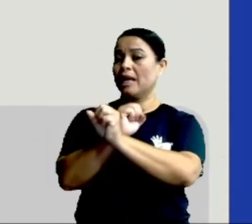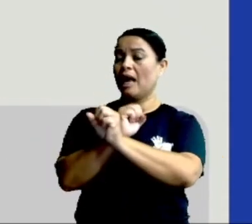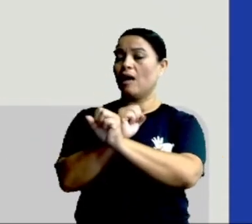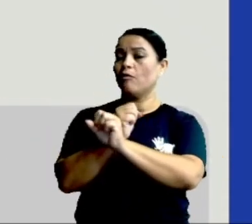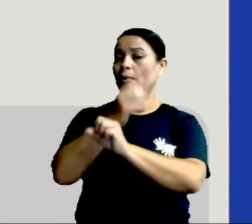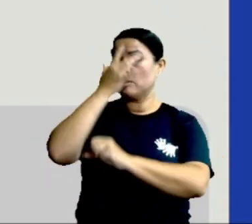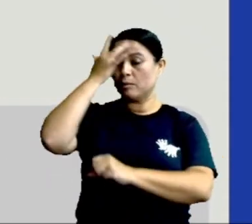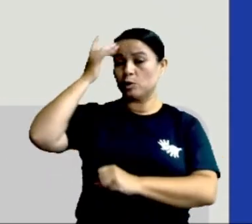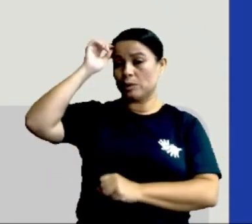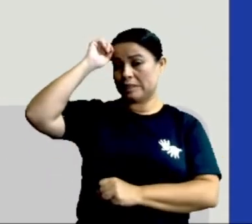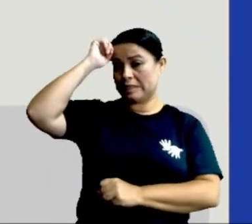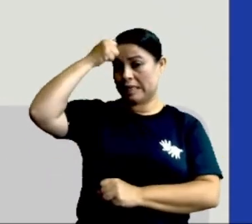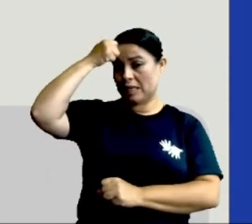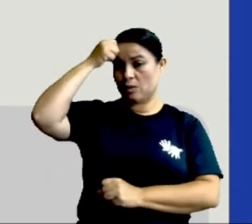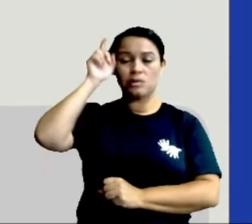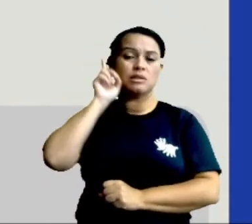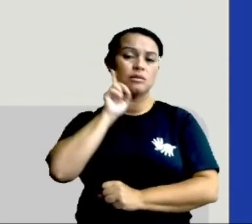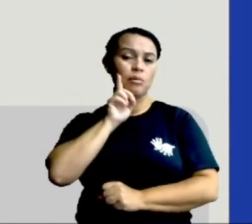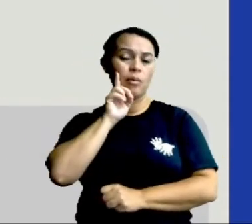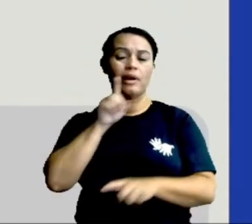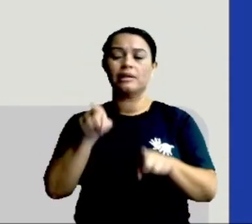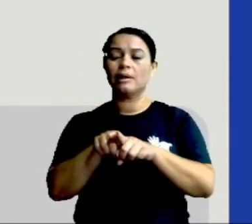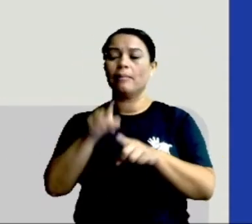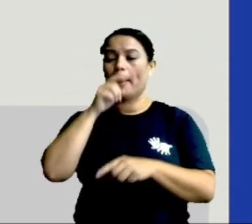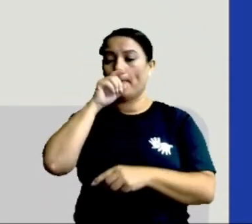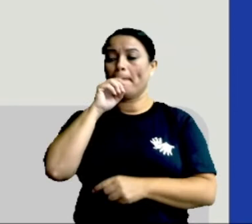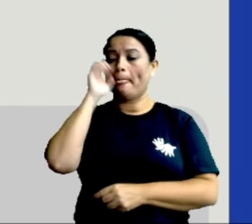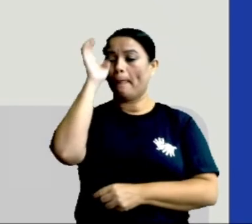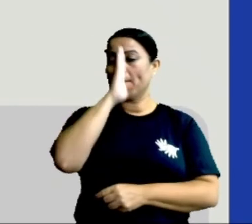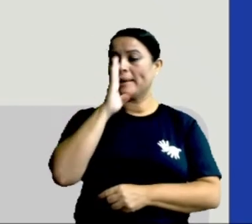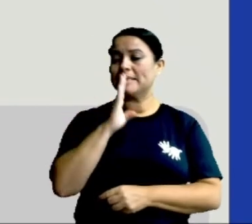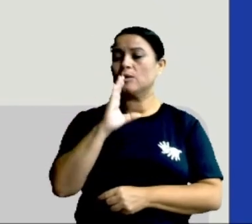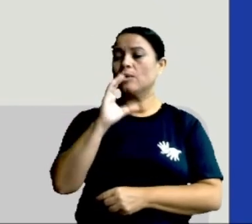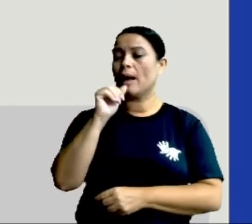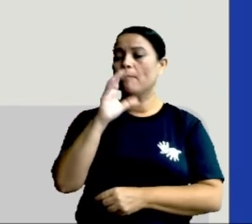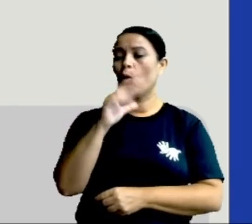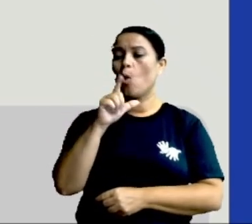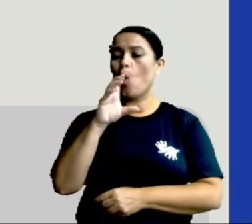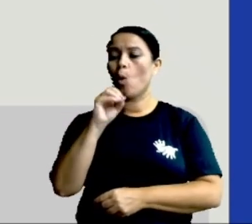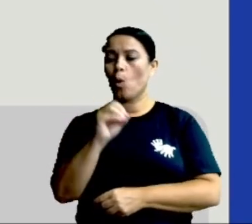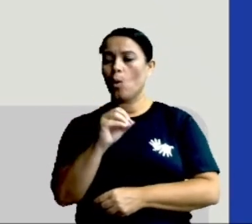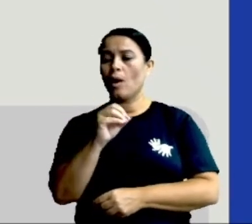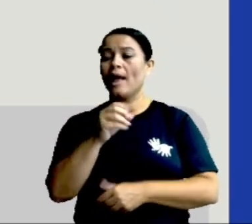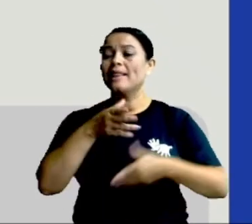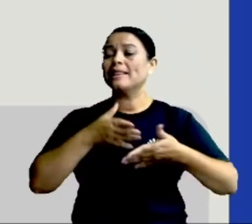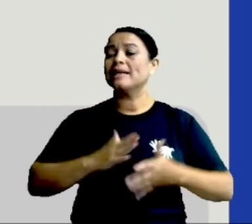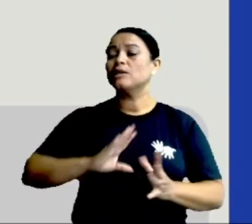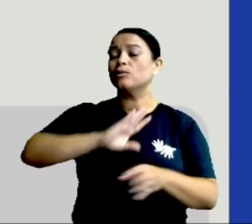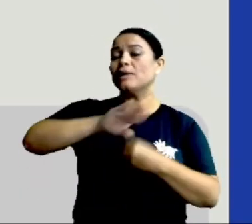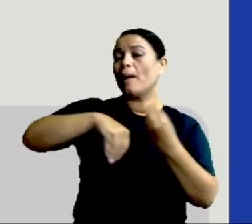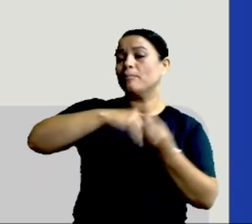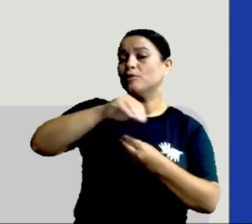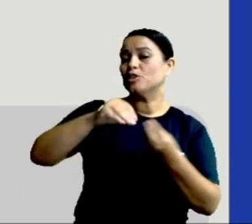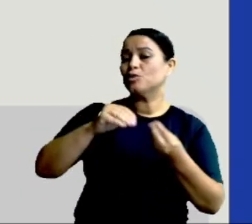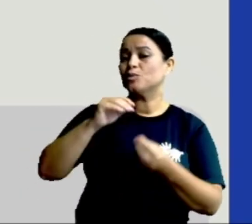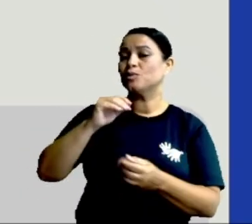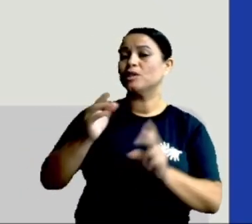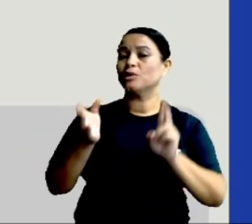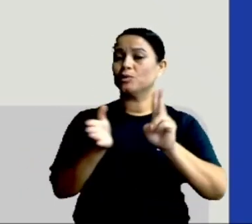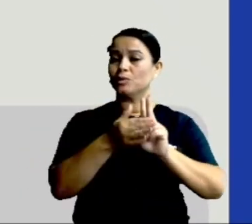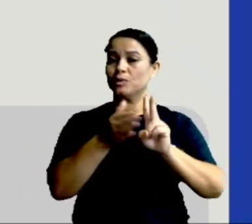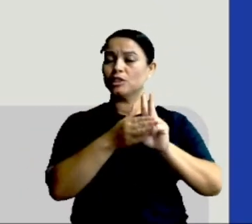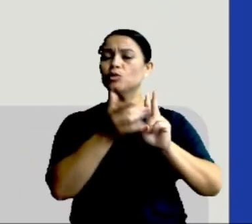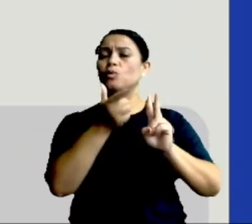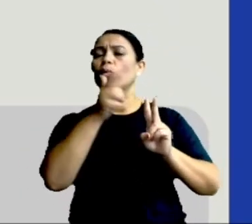pelos negros e mulatos. O Brasil caboclo nasceu da mistura de índios com os outros mestiços